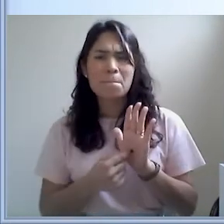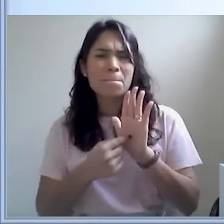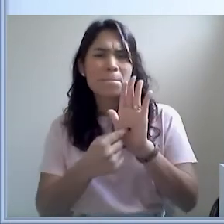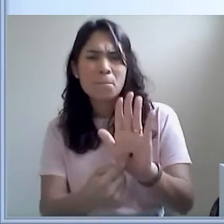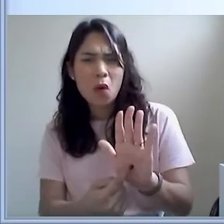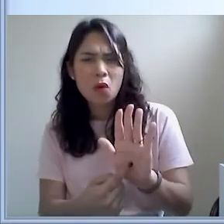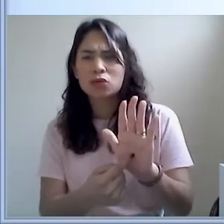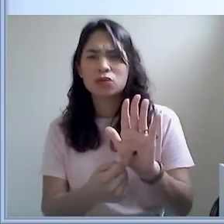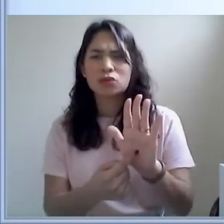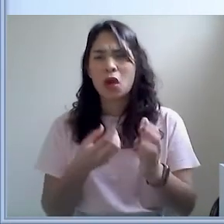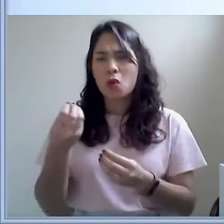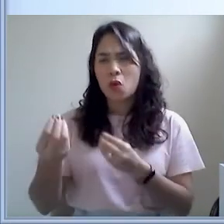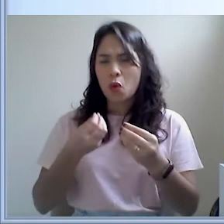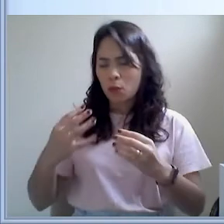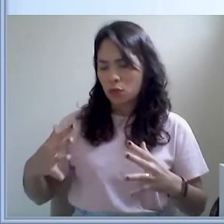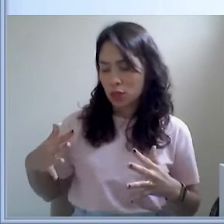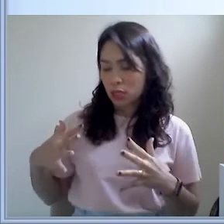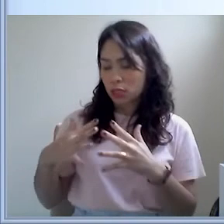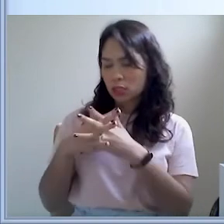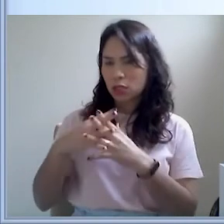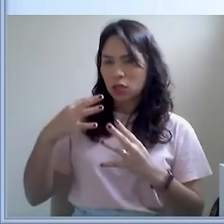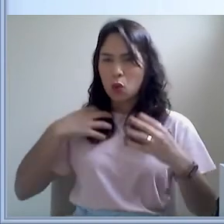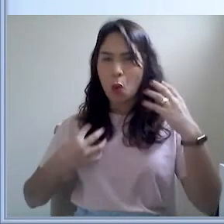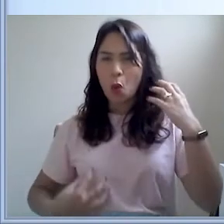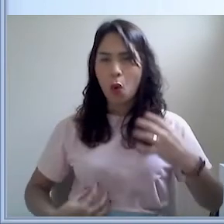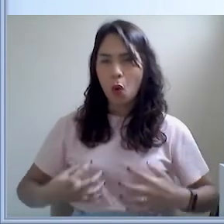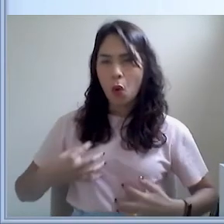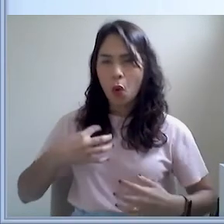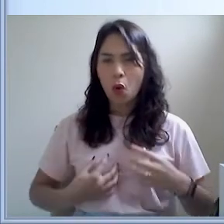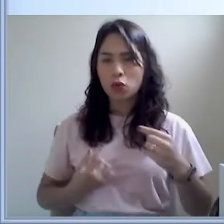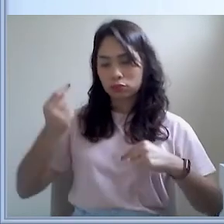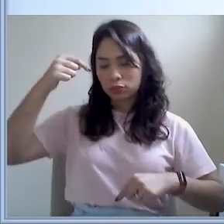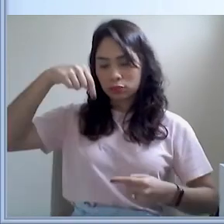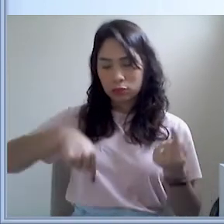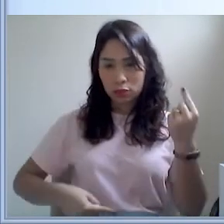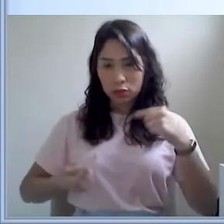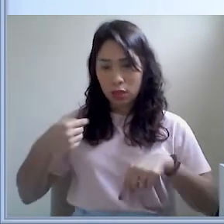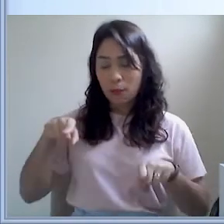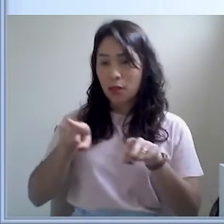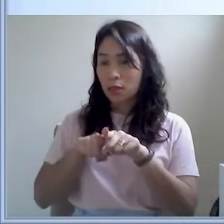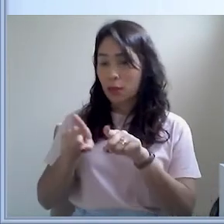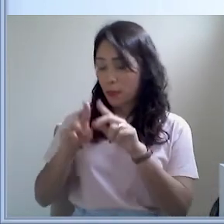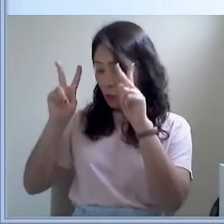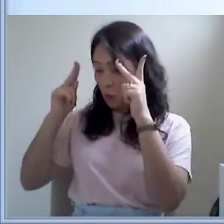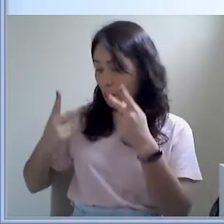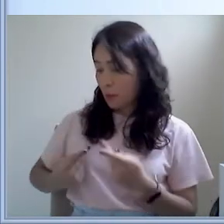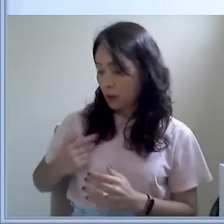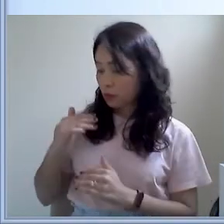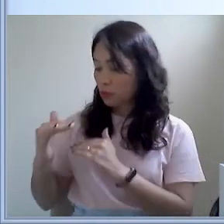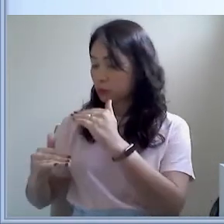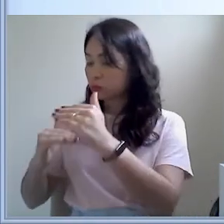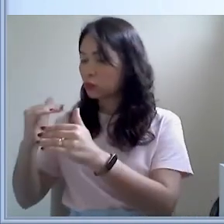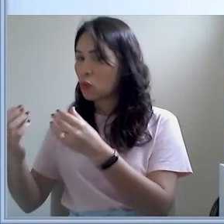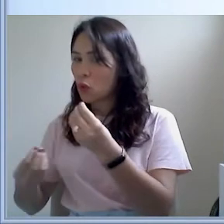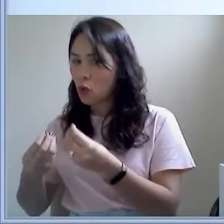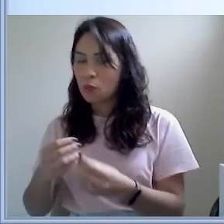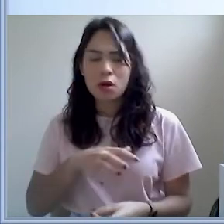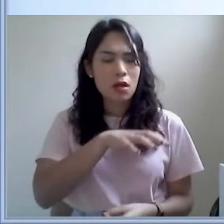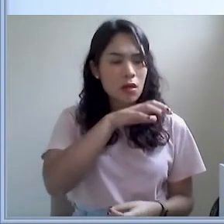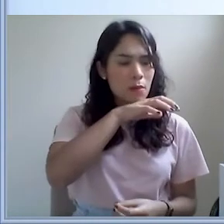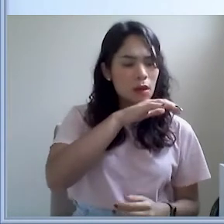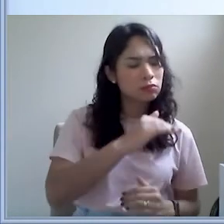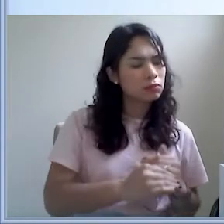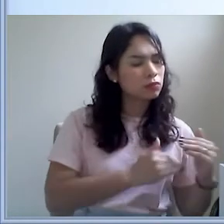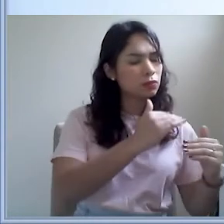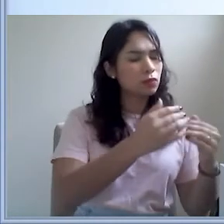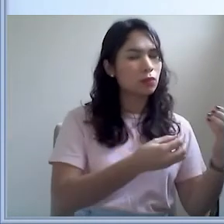conceitos morfológicos e de construção dos tecidos, órgãos e sistemas, e do seu desenvolvimento em humanos e animais